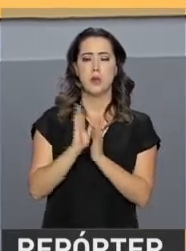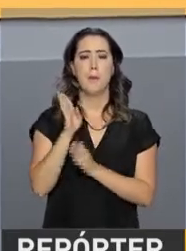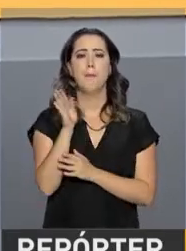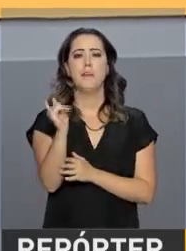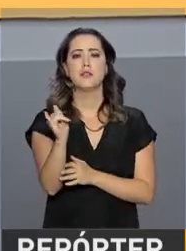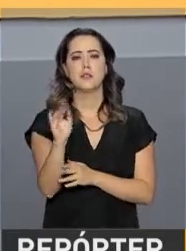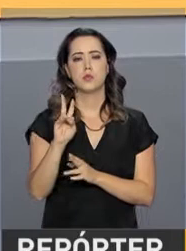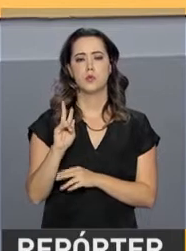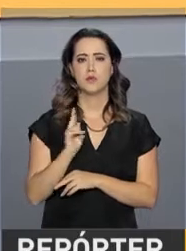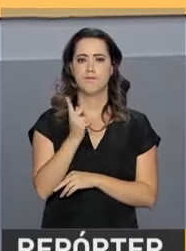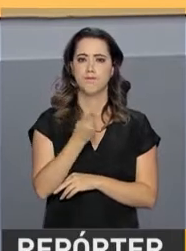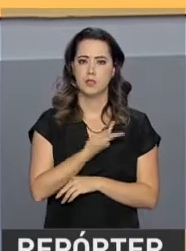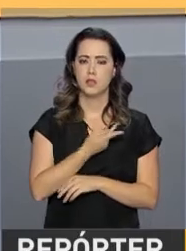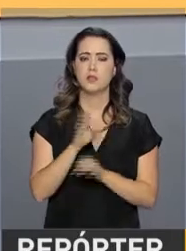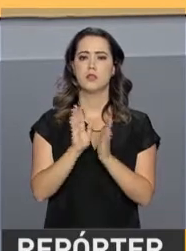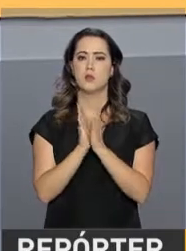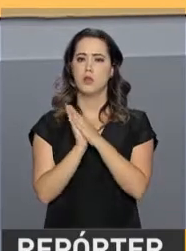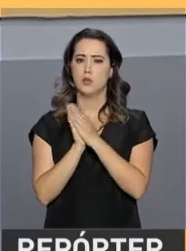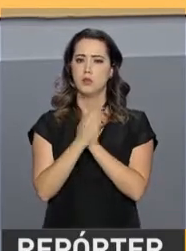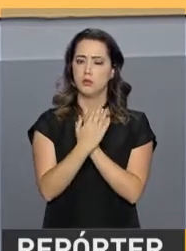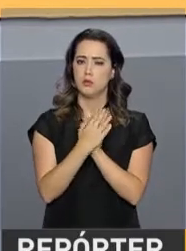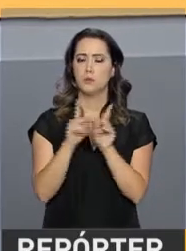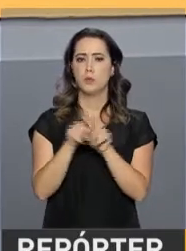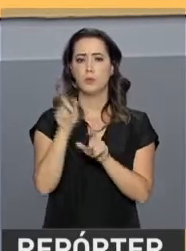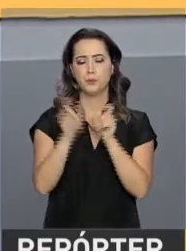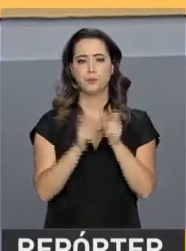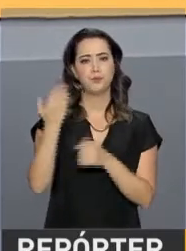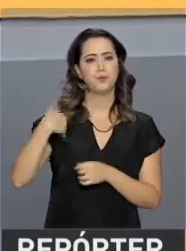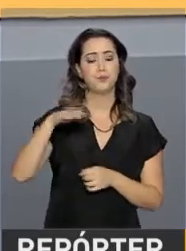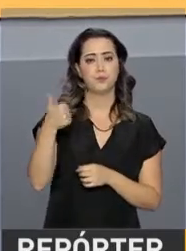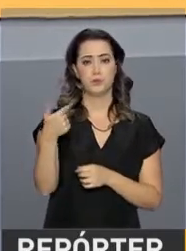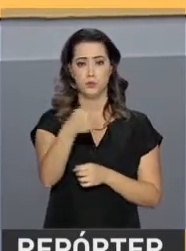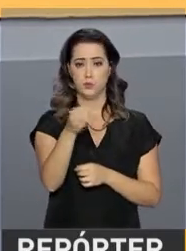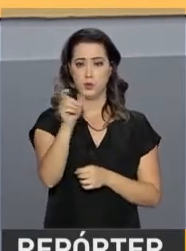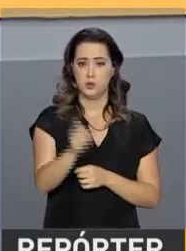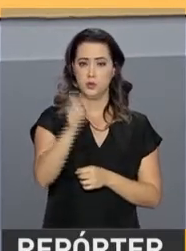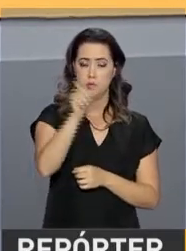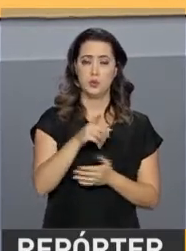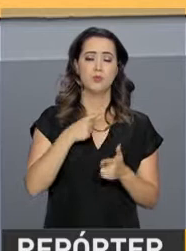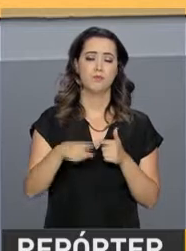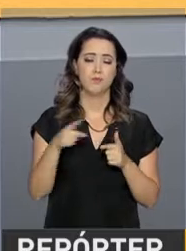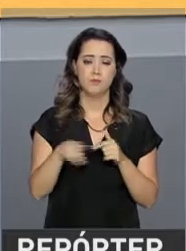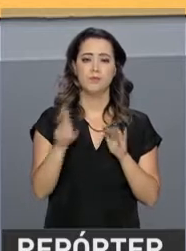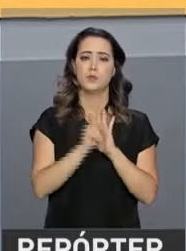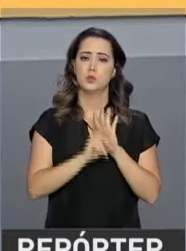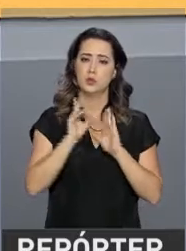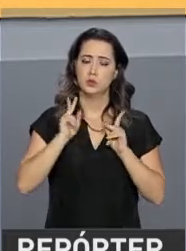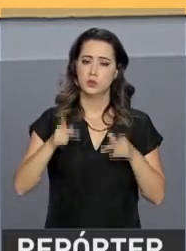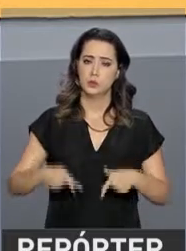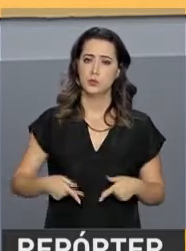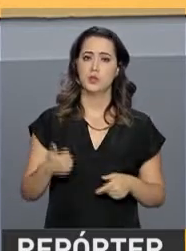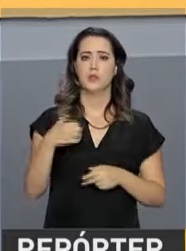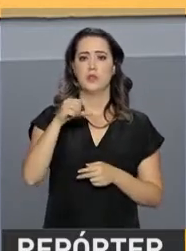2017 em elas ao ano anterior foram mais de 1700 denúncias de violações de direitos humanos sendo o